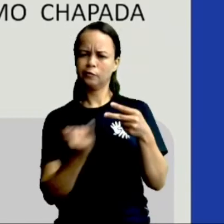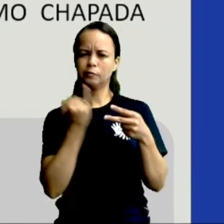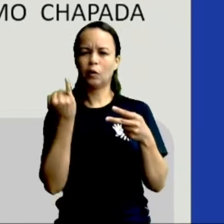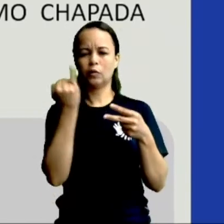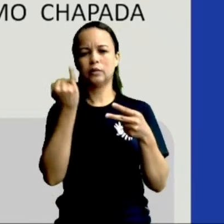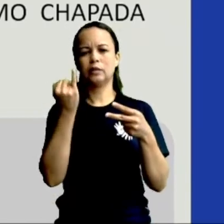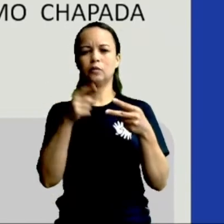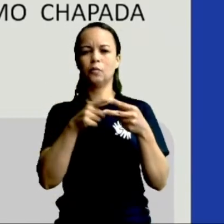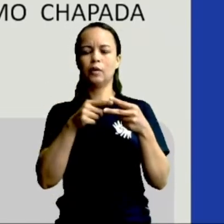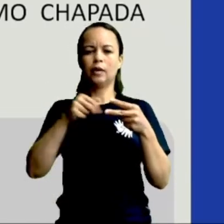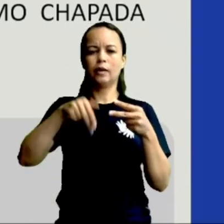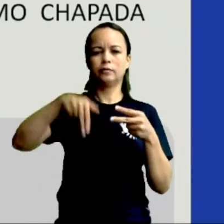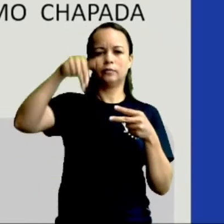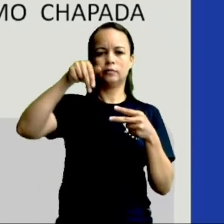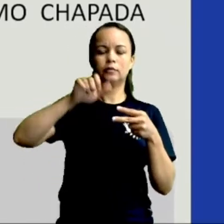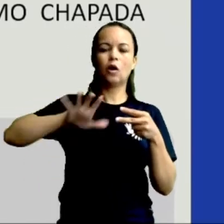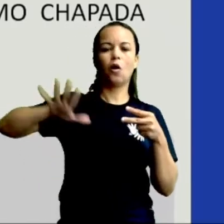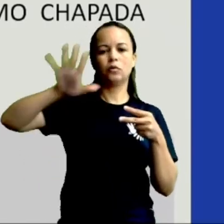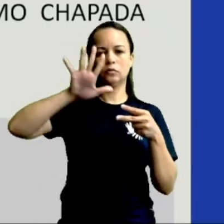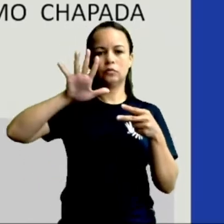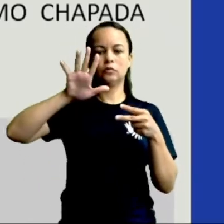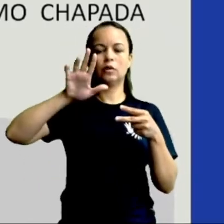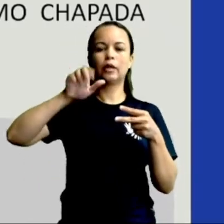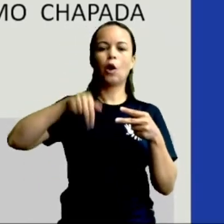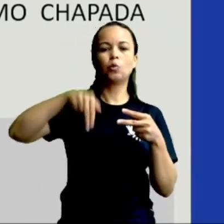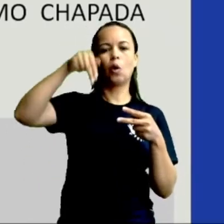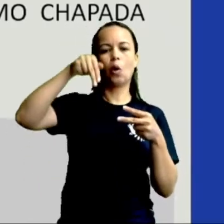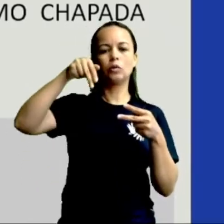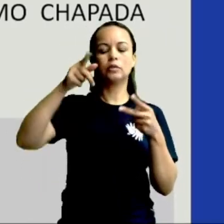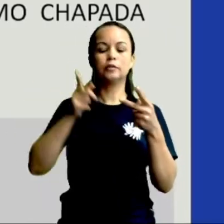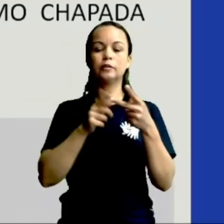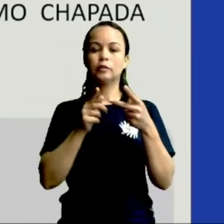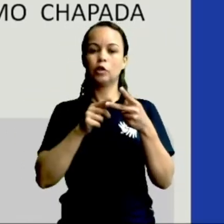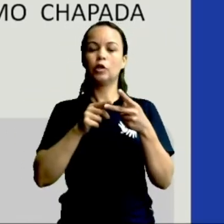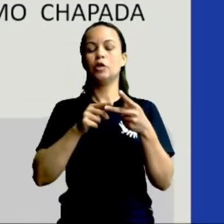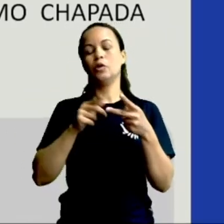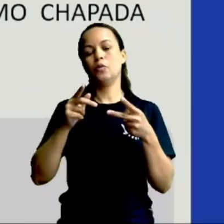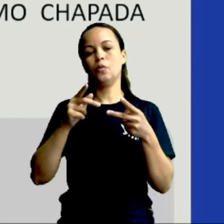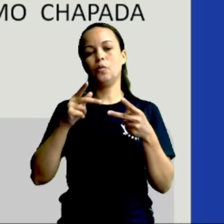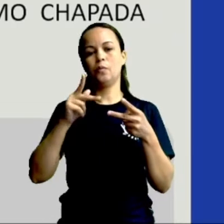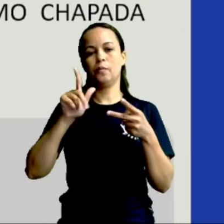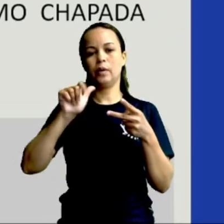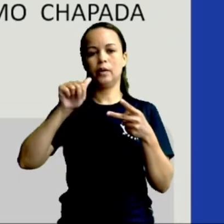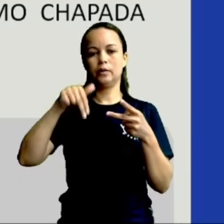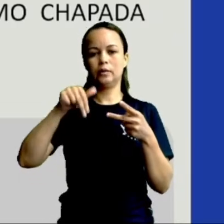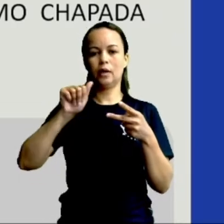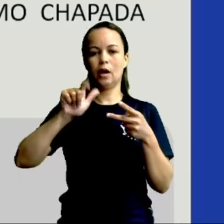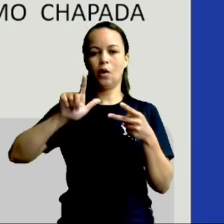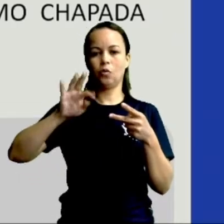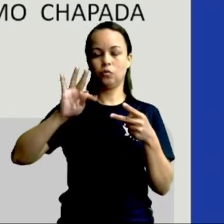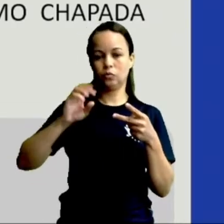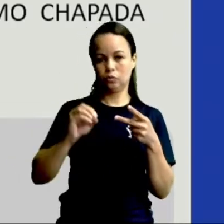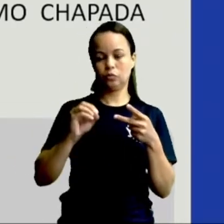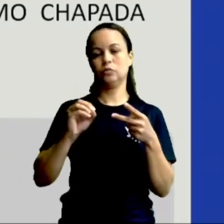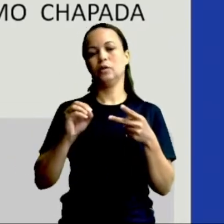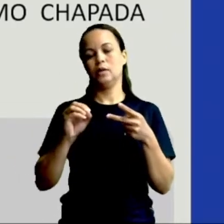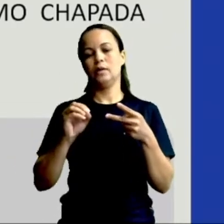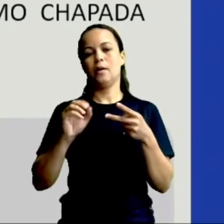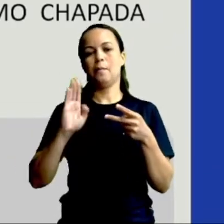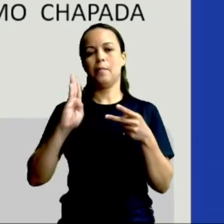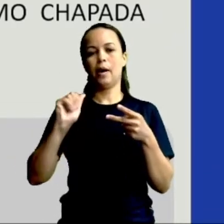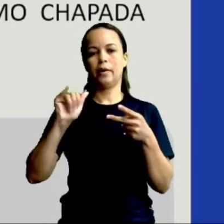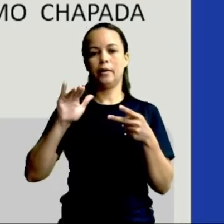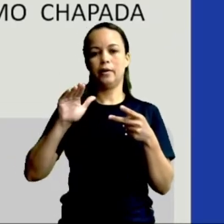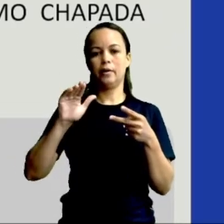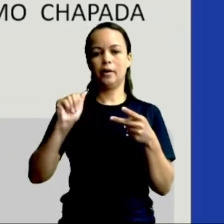são o Planalto Nordestino, ao norte, e o Planalto Baiano, conhecido também como Chapada Diamantina,